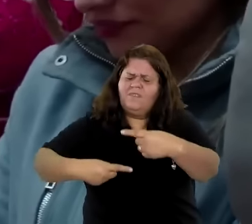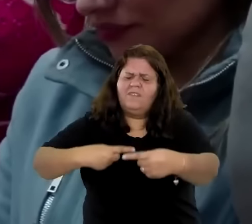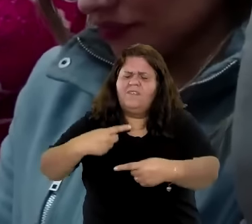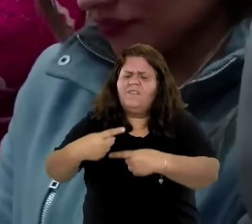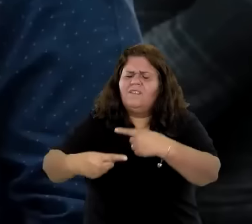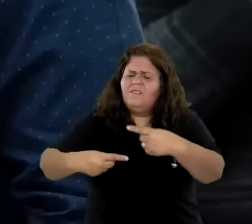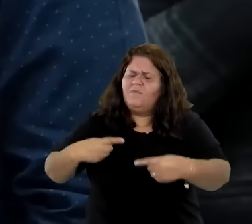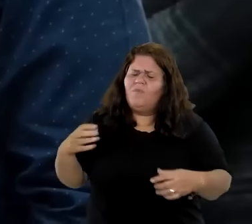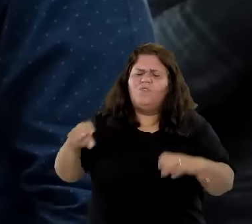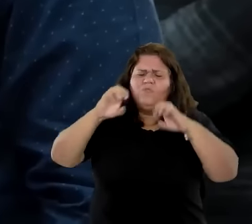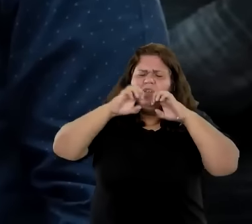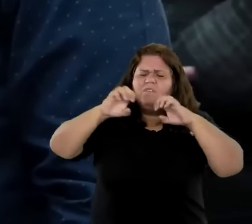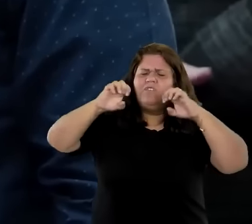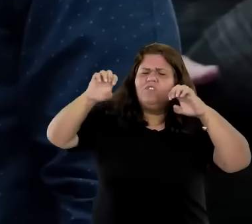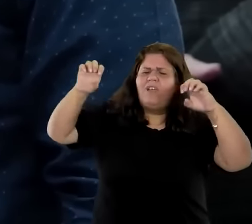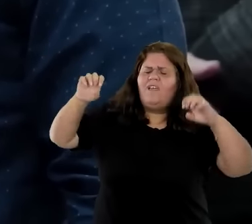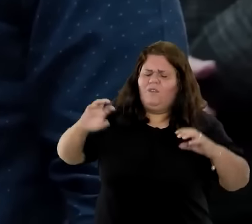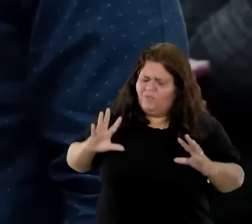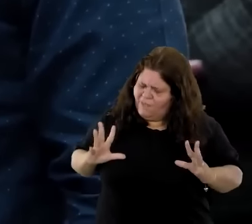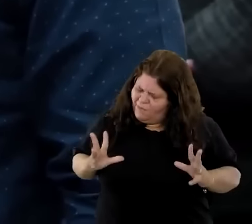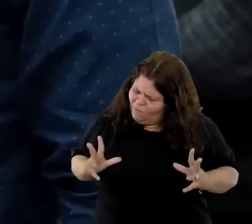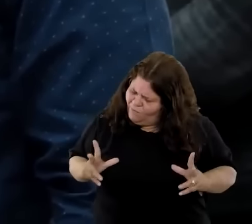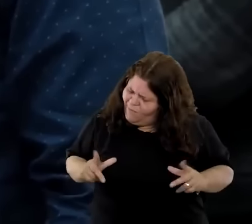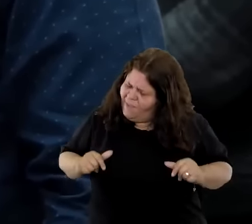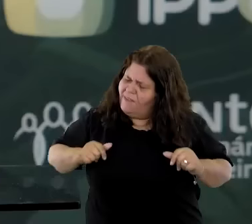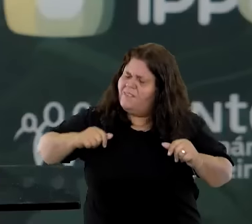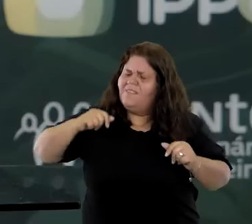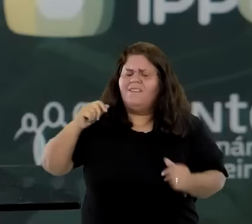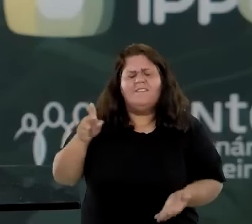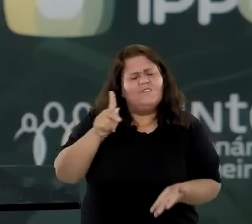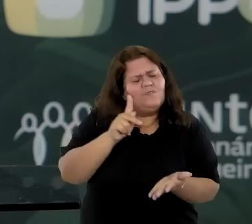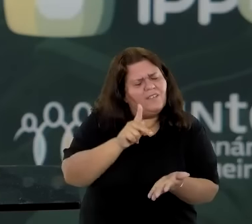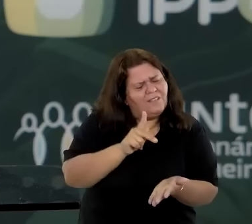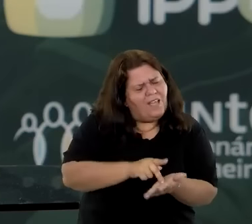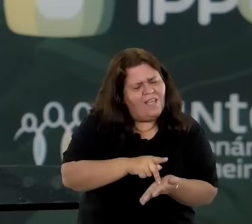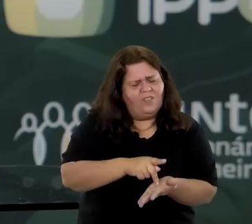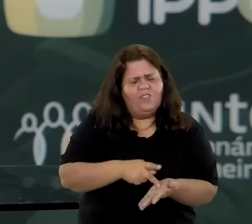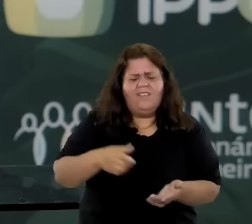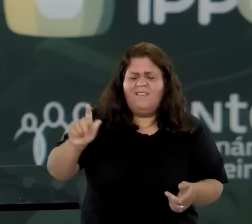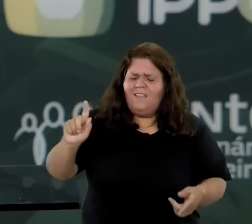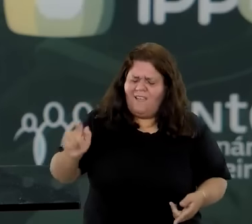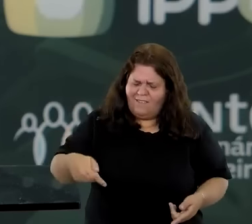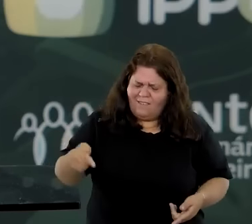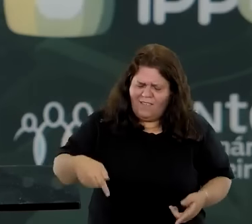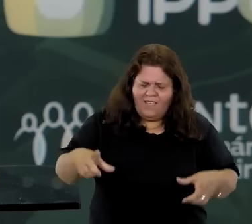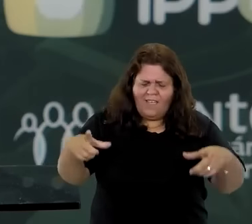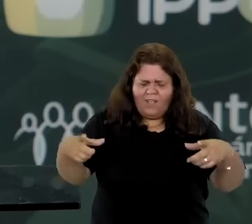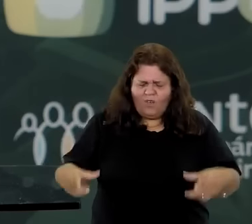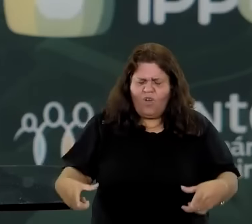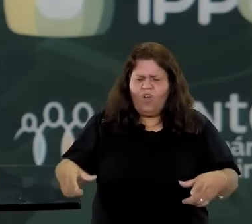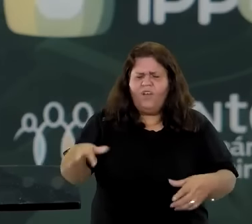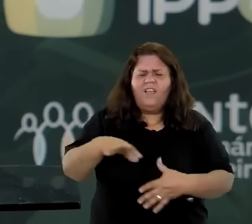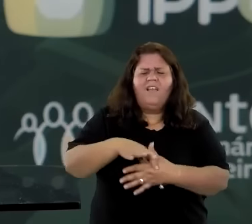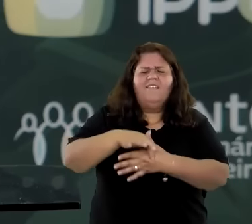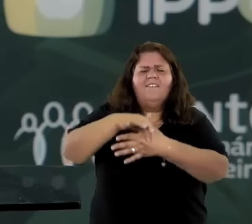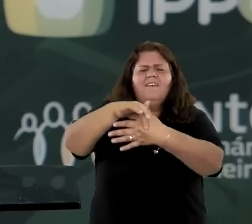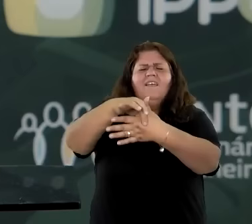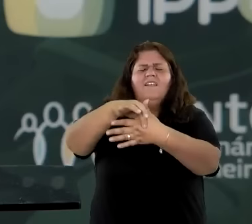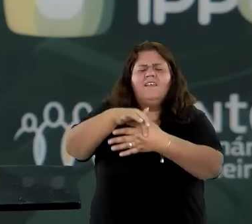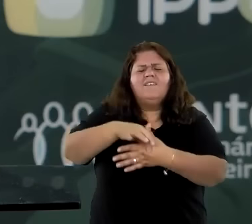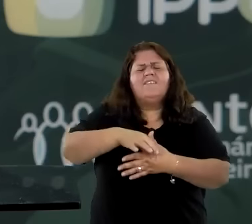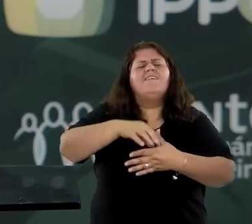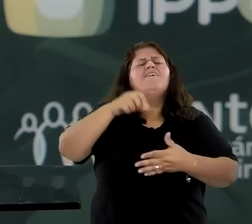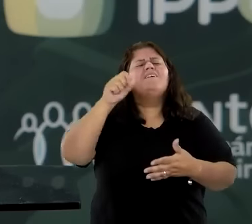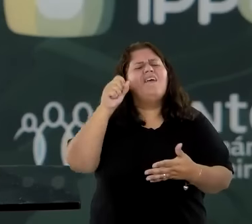santo e puro, e nós te agradecemos porque hoje tu constituíste nesta igreja uma liderança comprometida com a tua